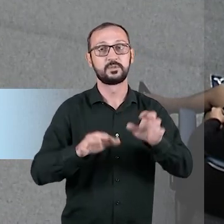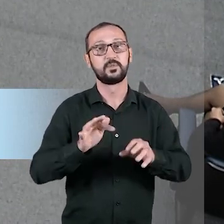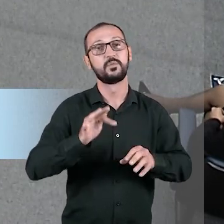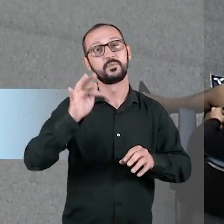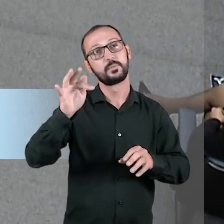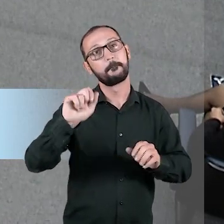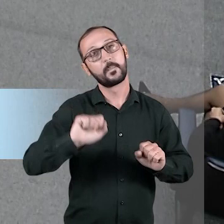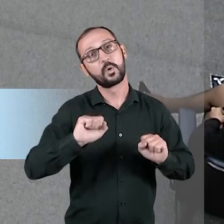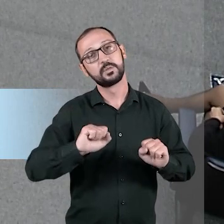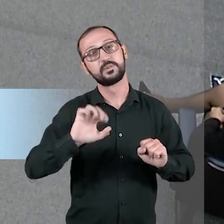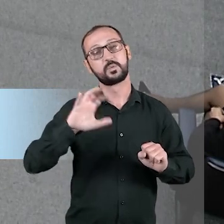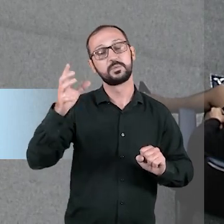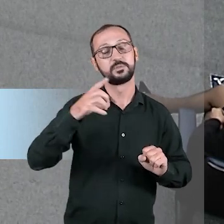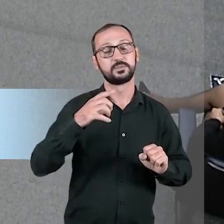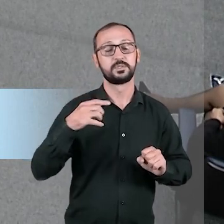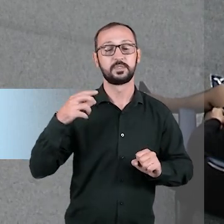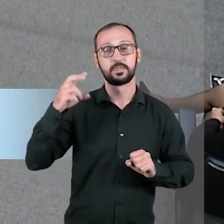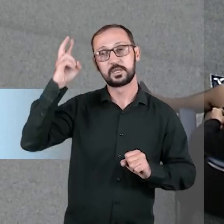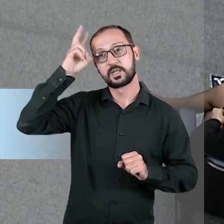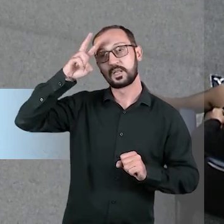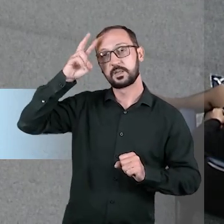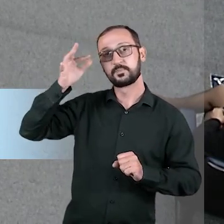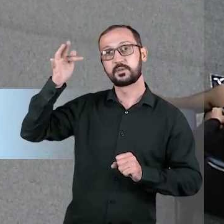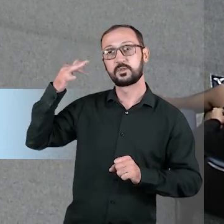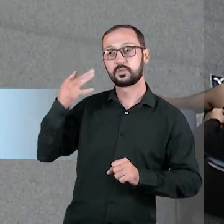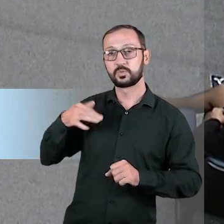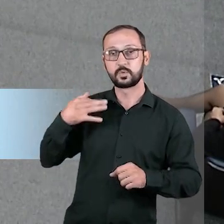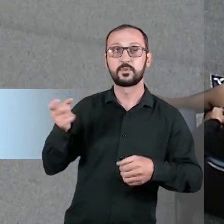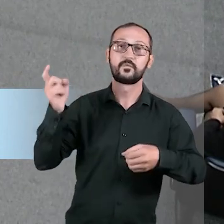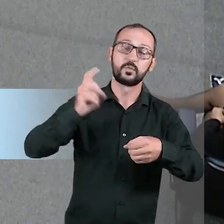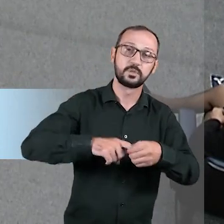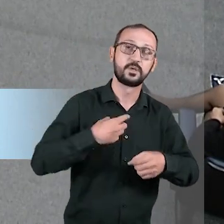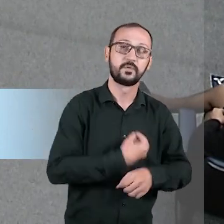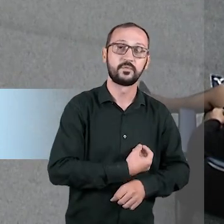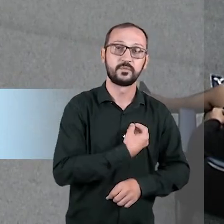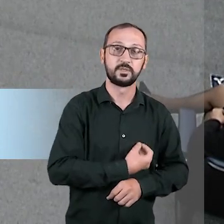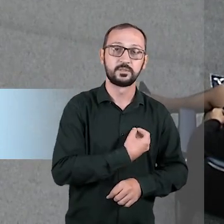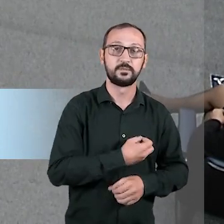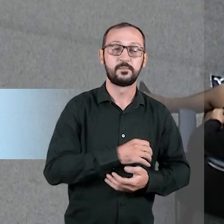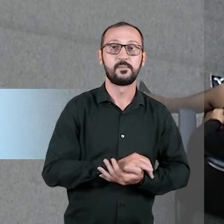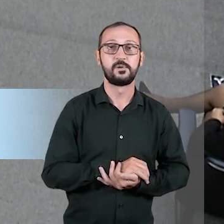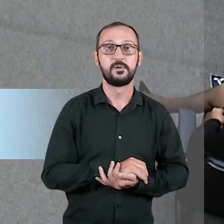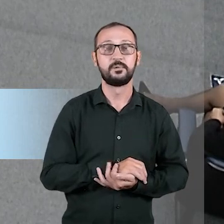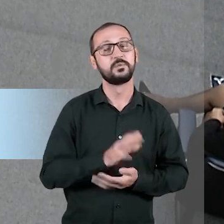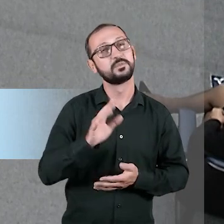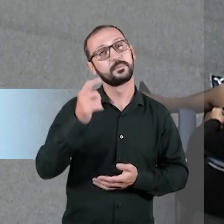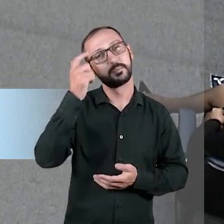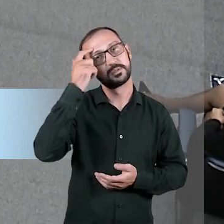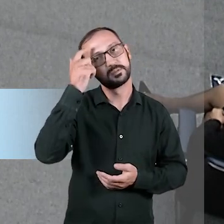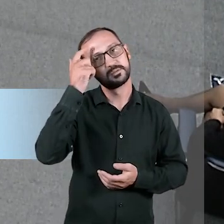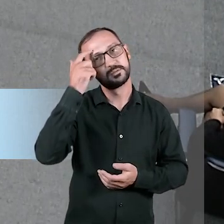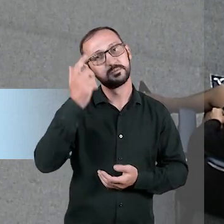que um dia pode acontecer dessa dor chegar? Porque eu retomei minha vida. Mas, assim, eu já me